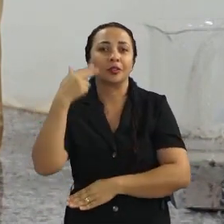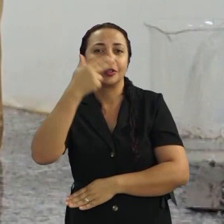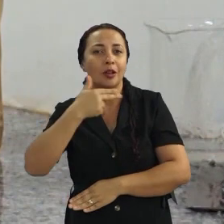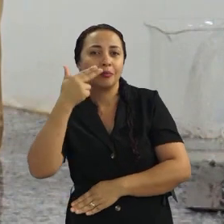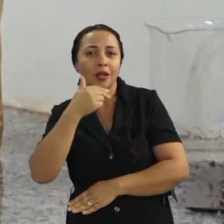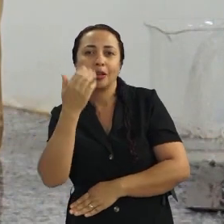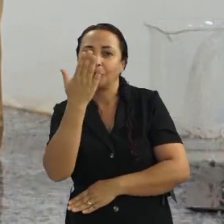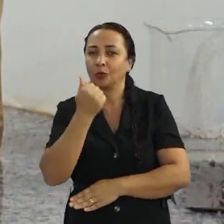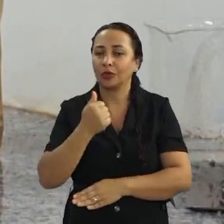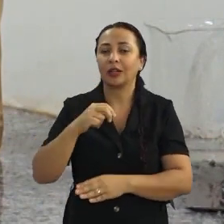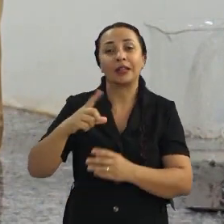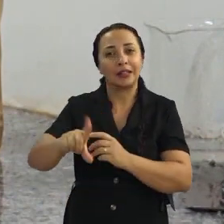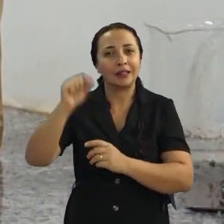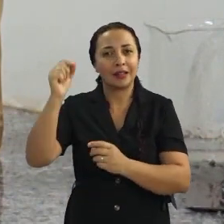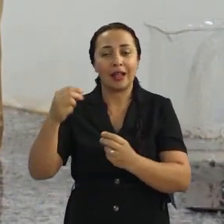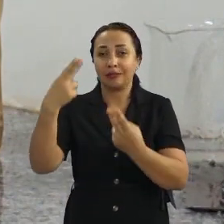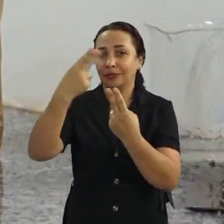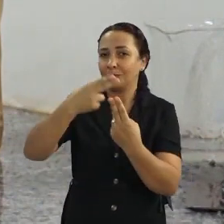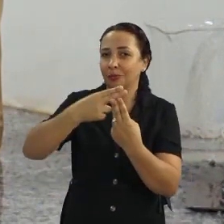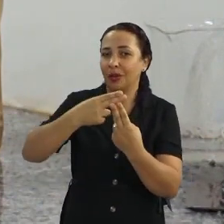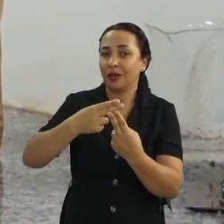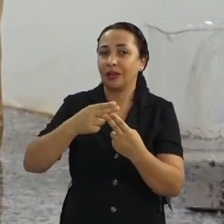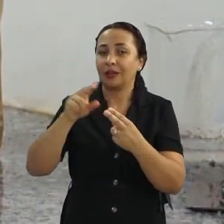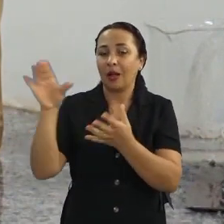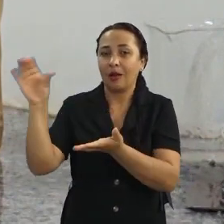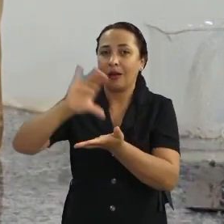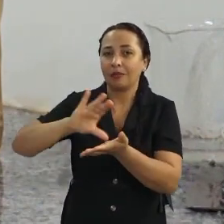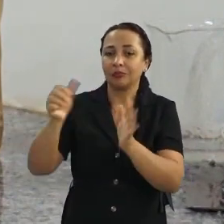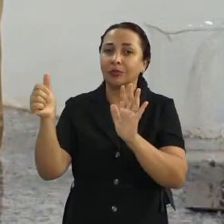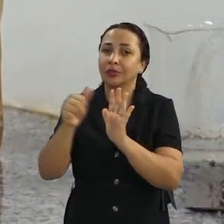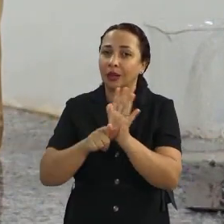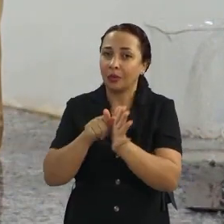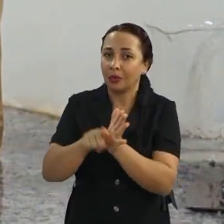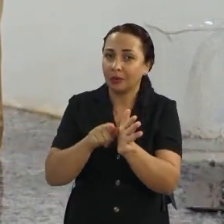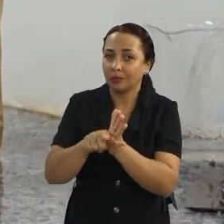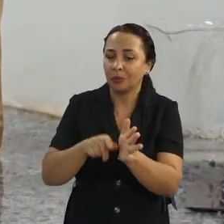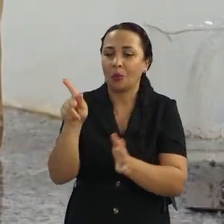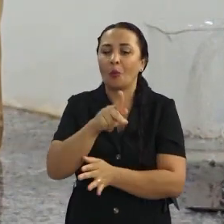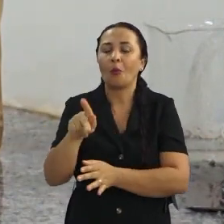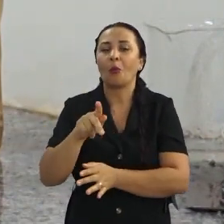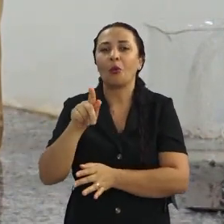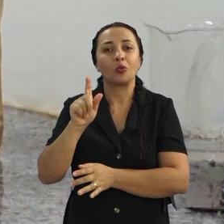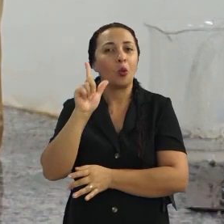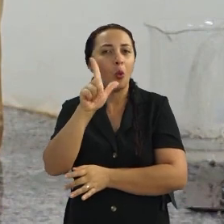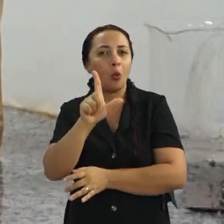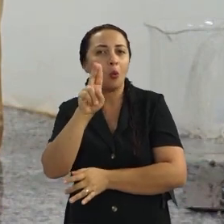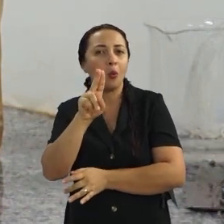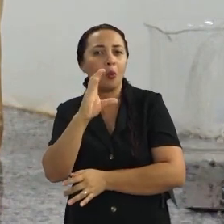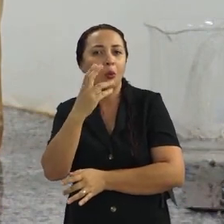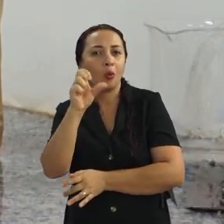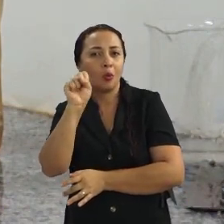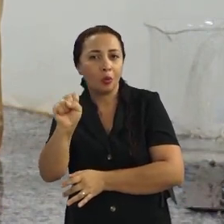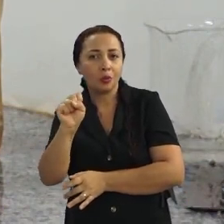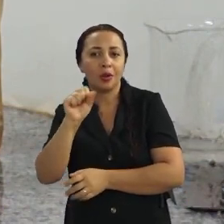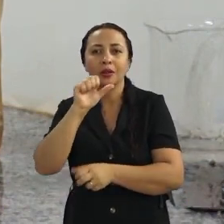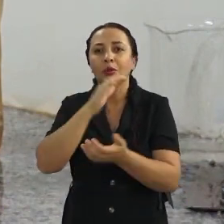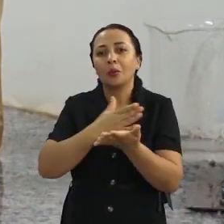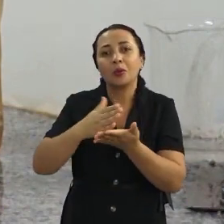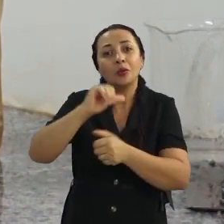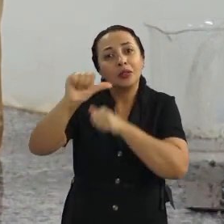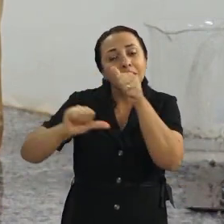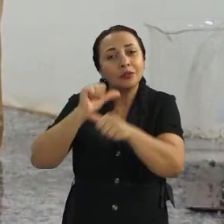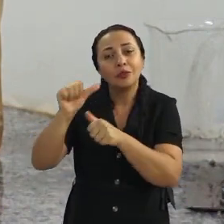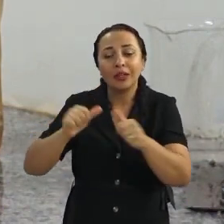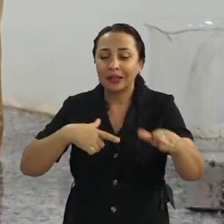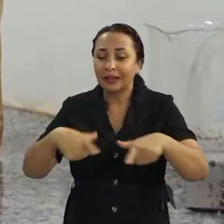alimentos e aí a gente destaca aqui no IF Baiano Campus Guanambi o professor Lucas Landim com professora normani